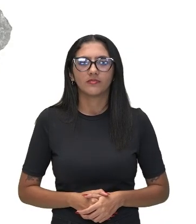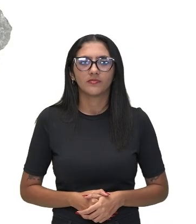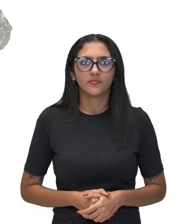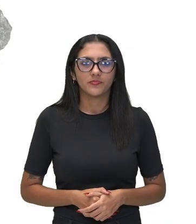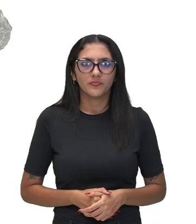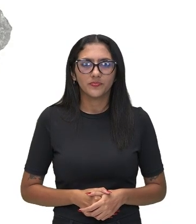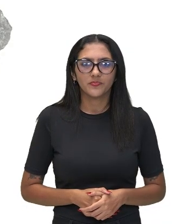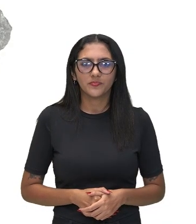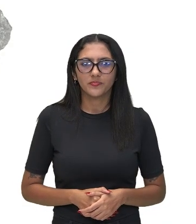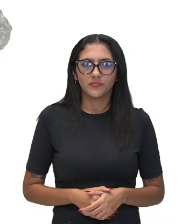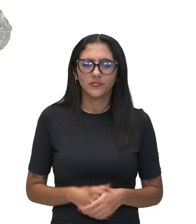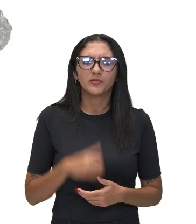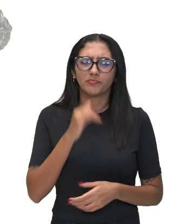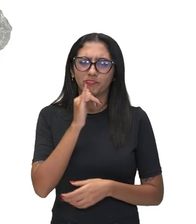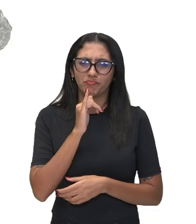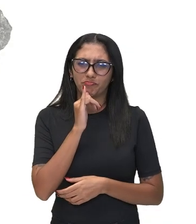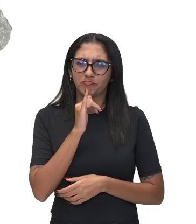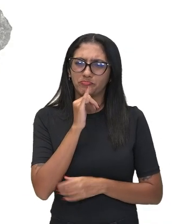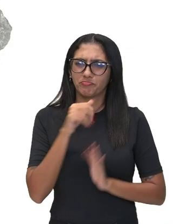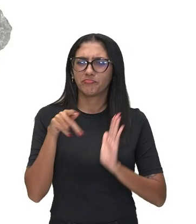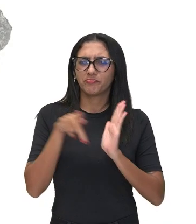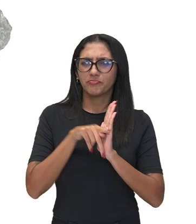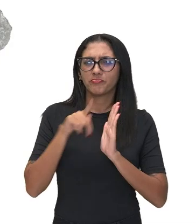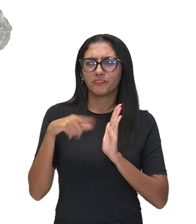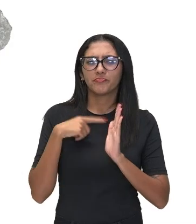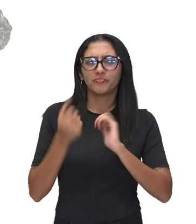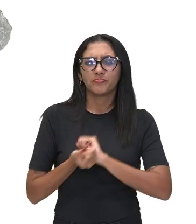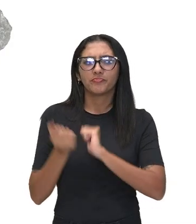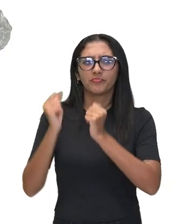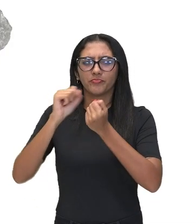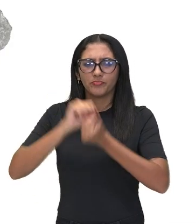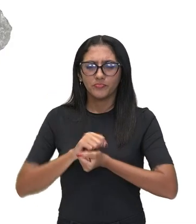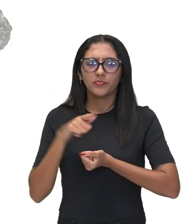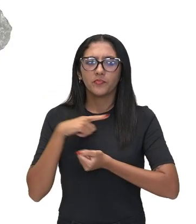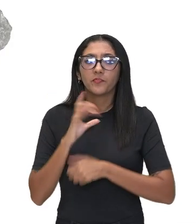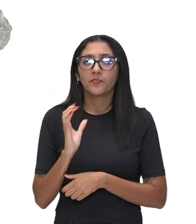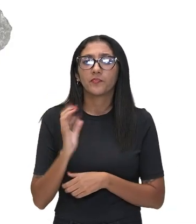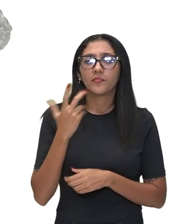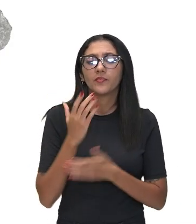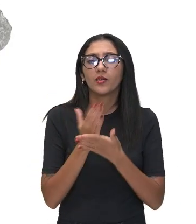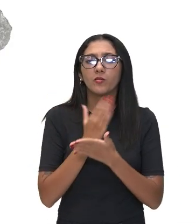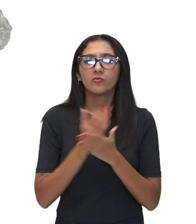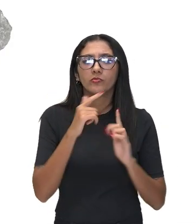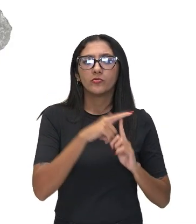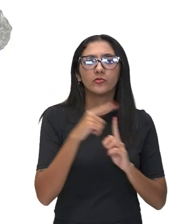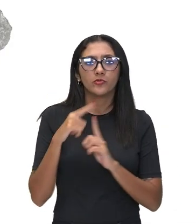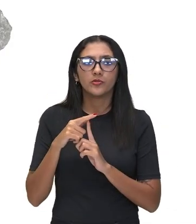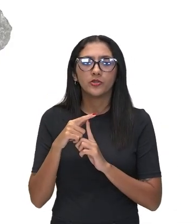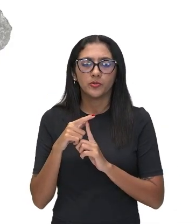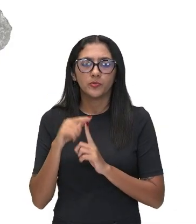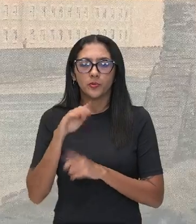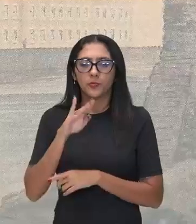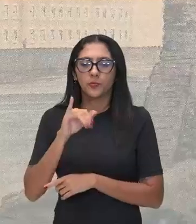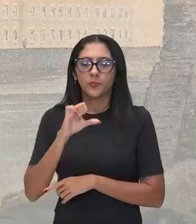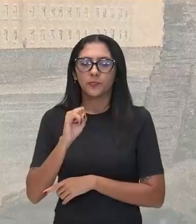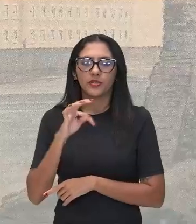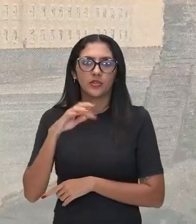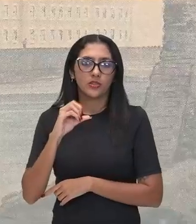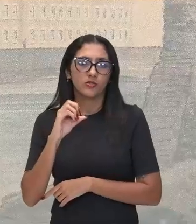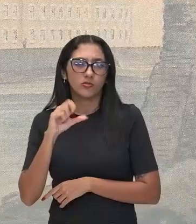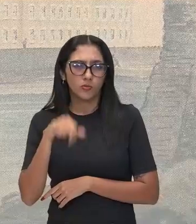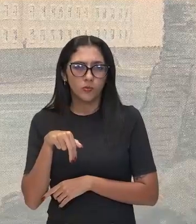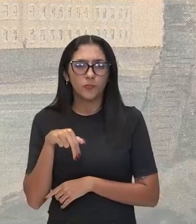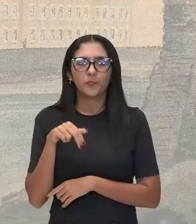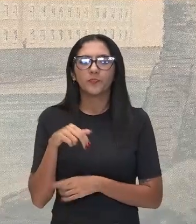Um exemplo clássico de adaptação ao ambiente é o que ocorreu entre as mariposas da espécie Biston betulária na cidade